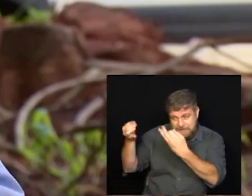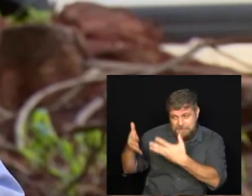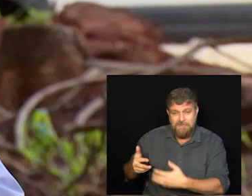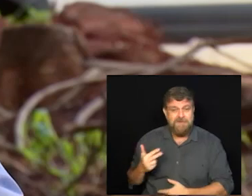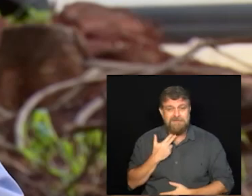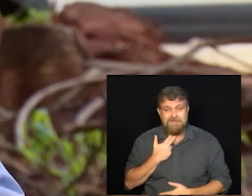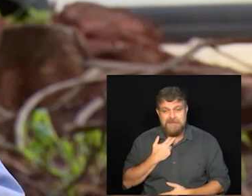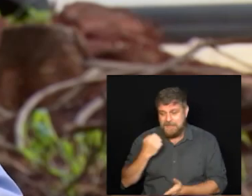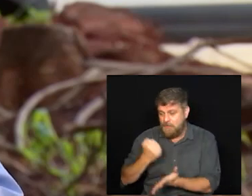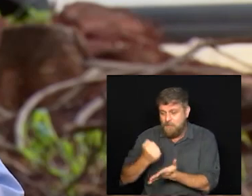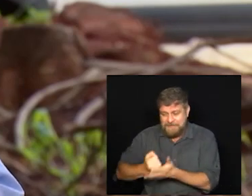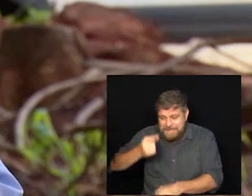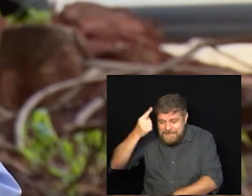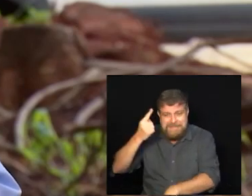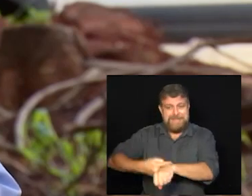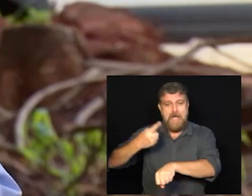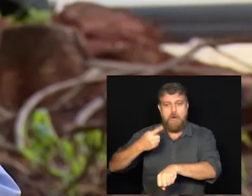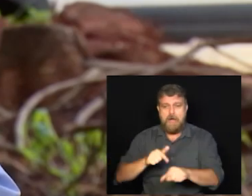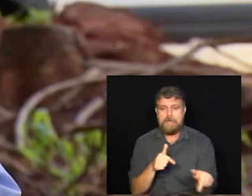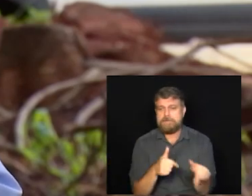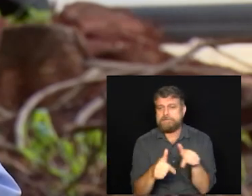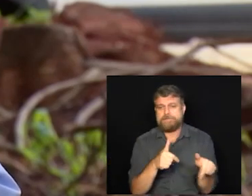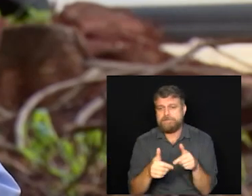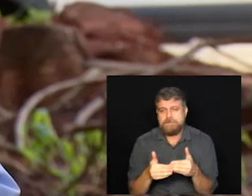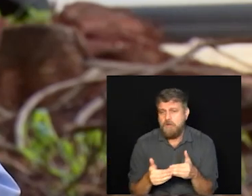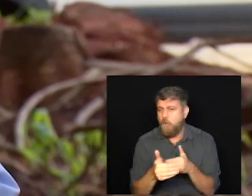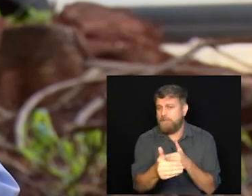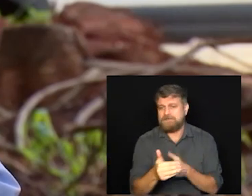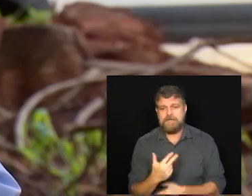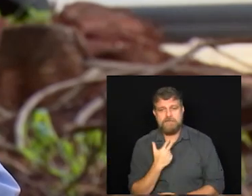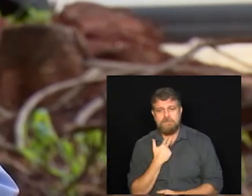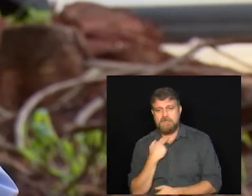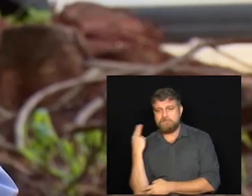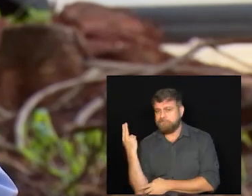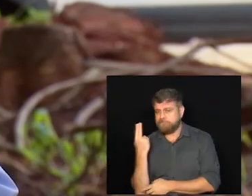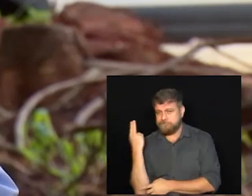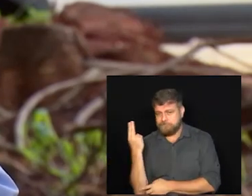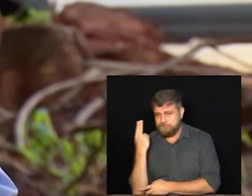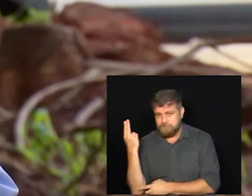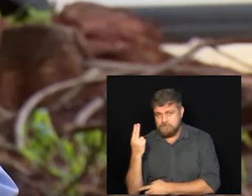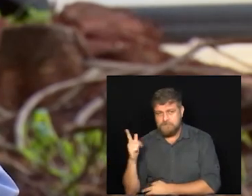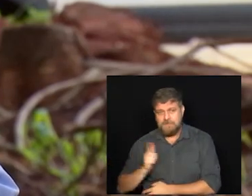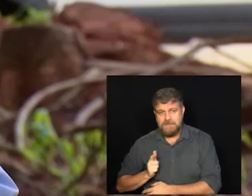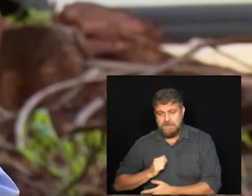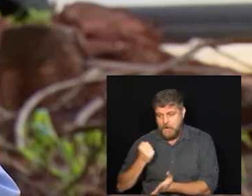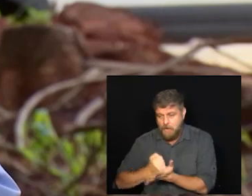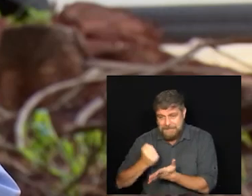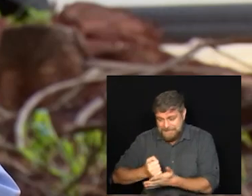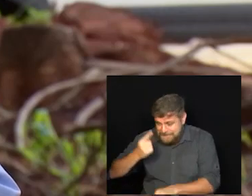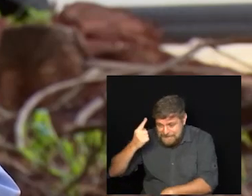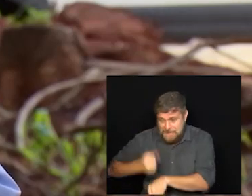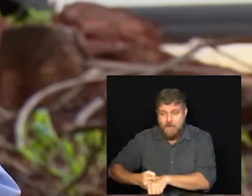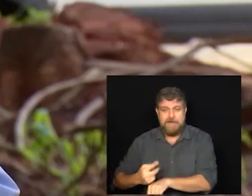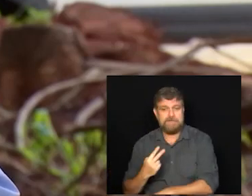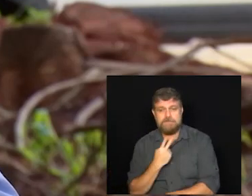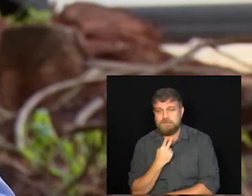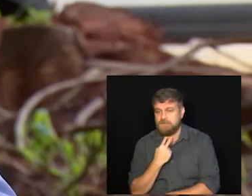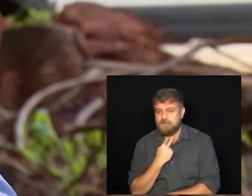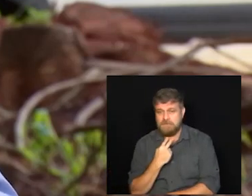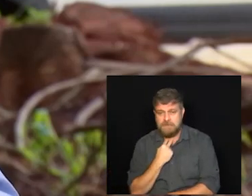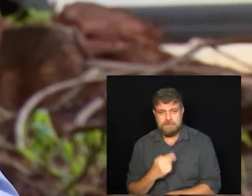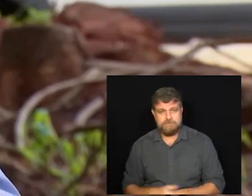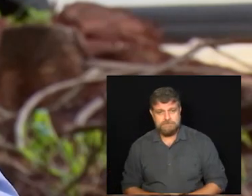não temos, ainda que tenhamos possibilidade de contratação, essa contratação nunca é imediata, nunca é de um dia para o outro.